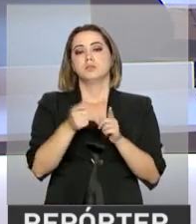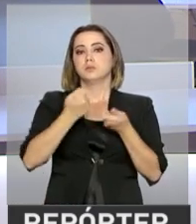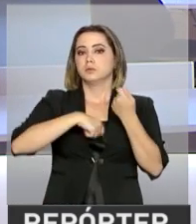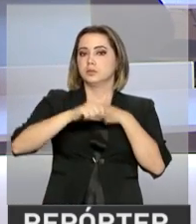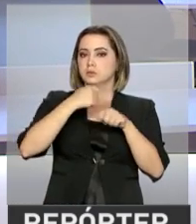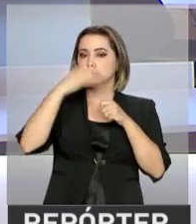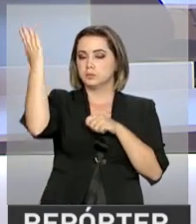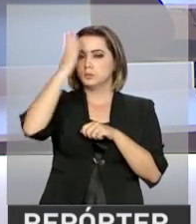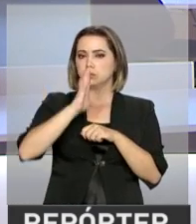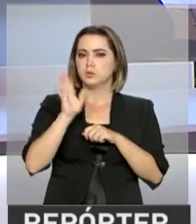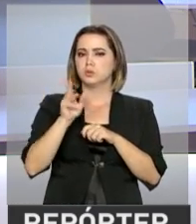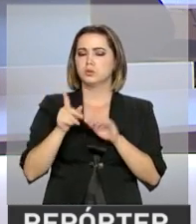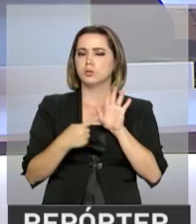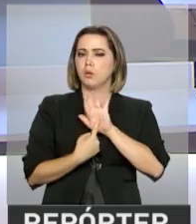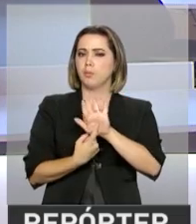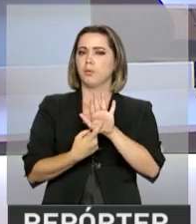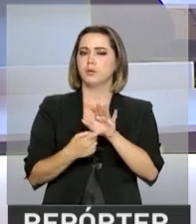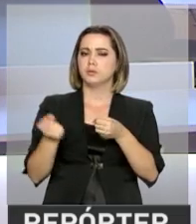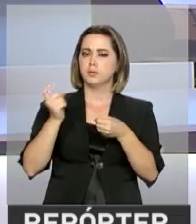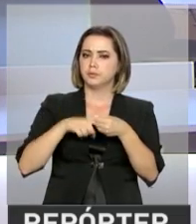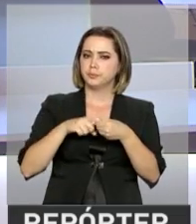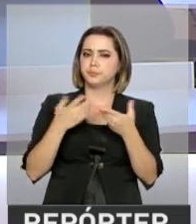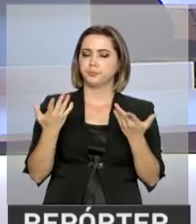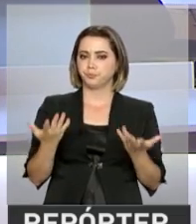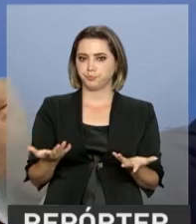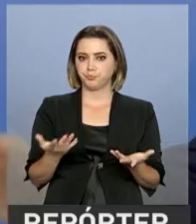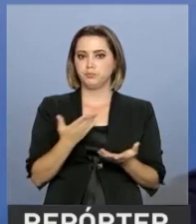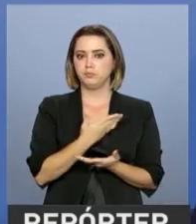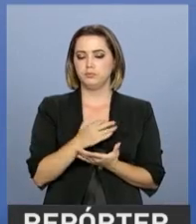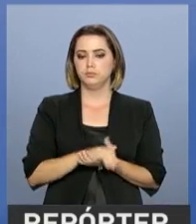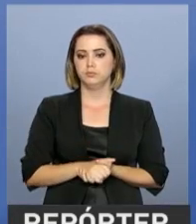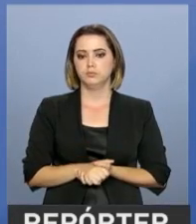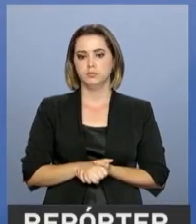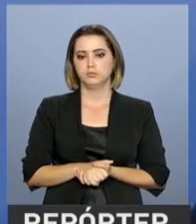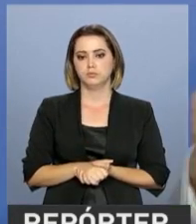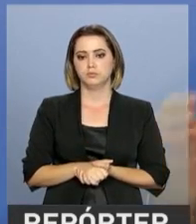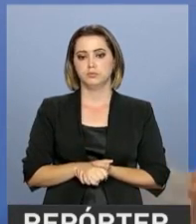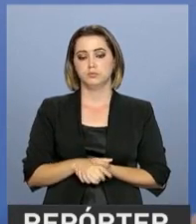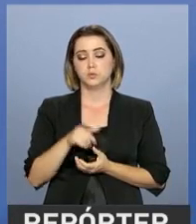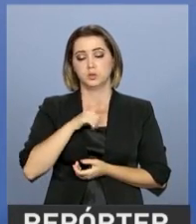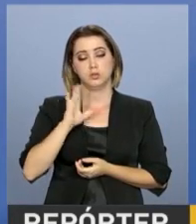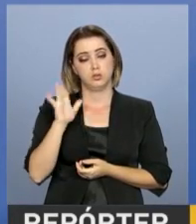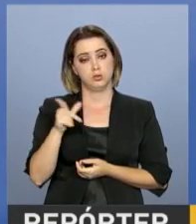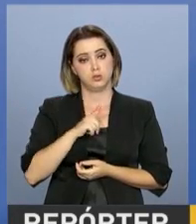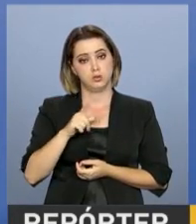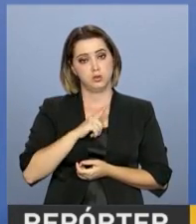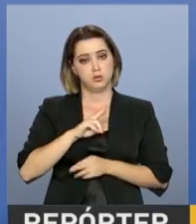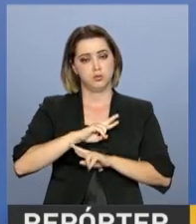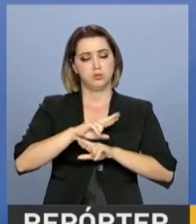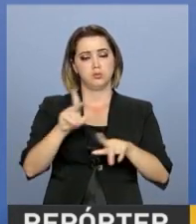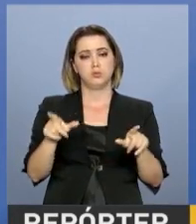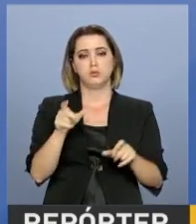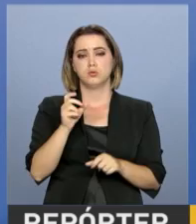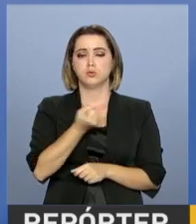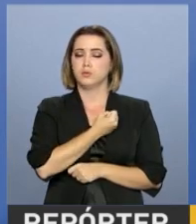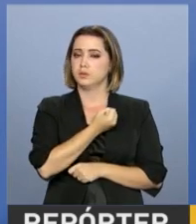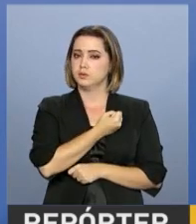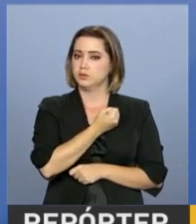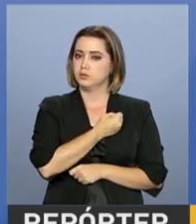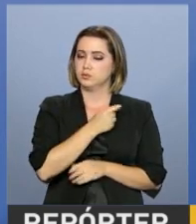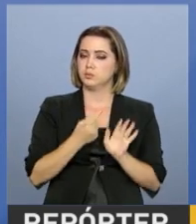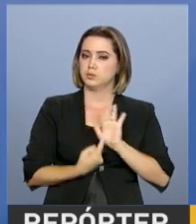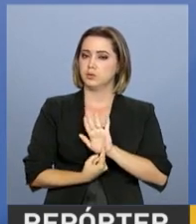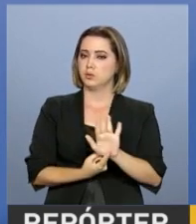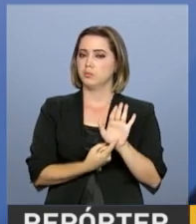brasileira já dá sinais de recuperação nós já temos uma série de dados que indicam que a